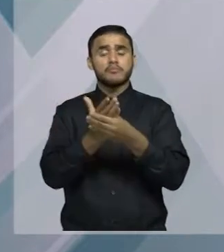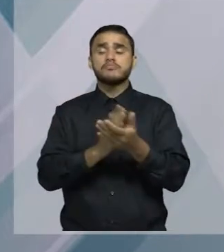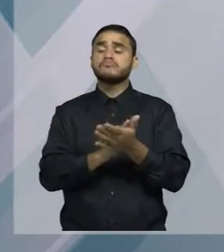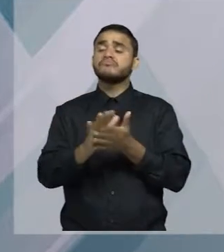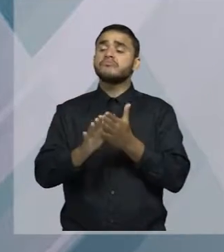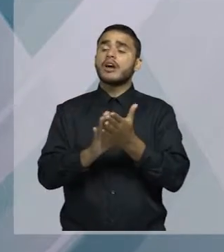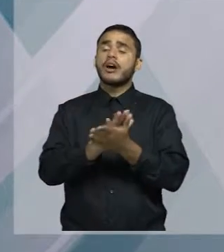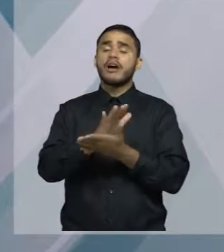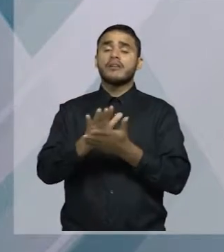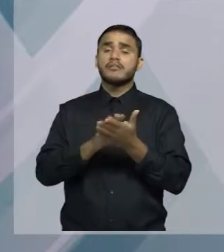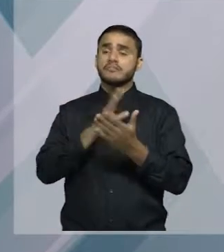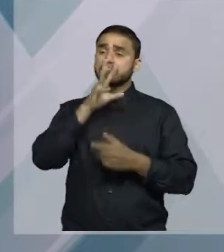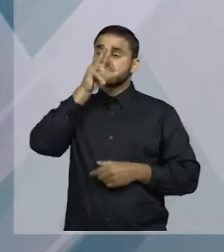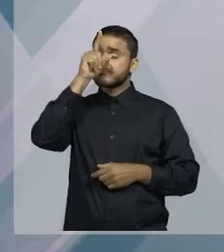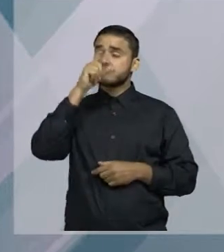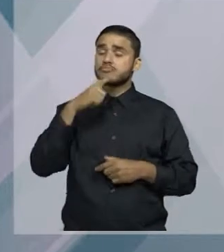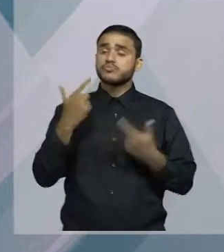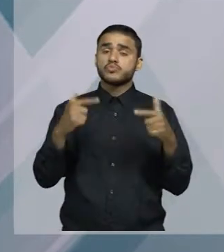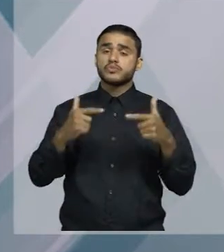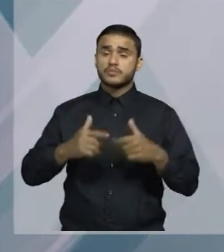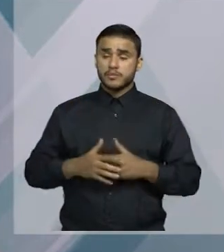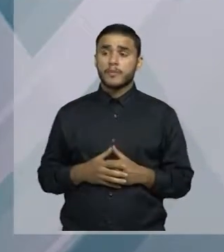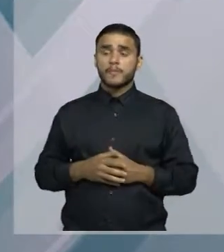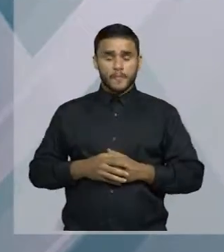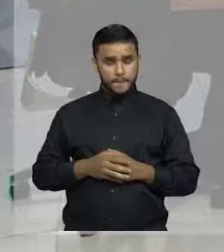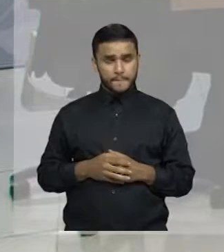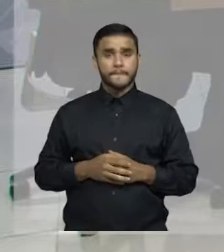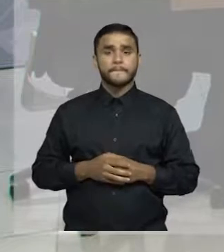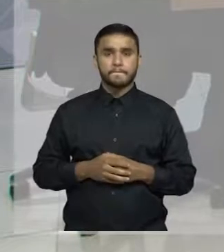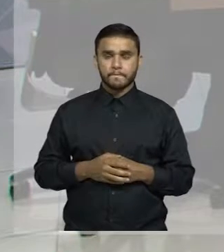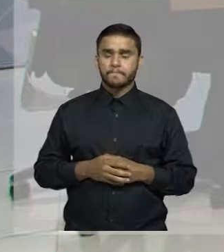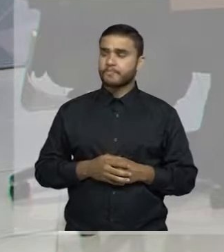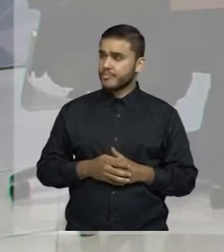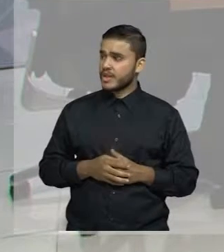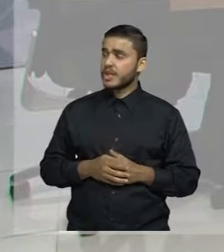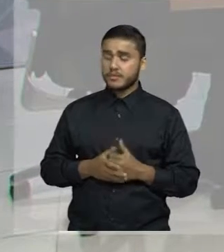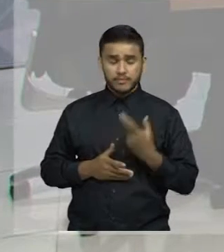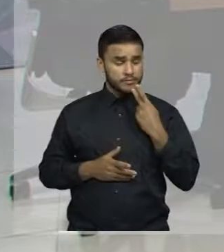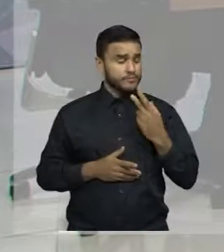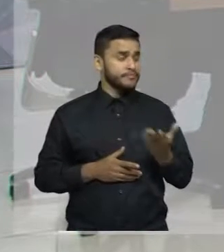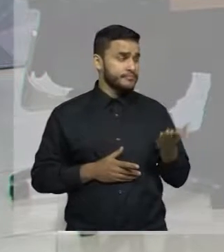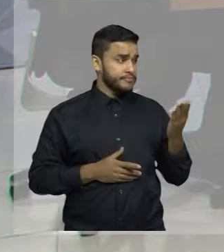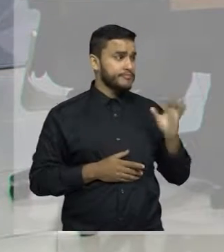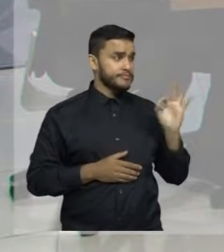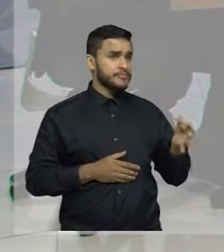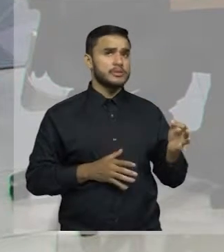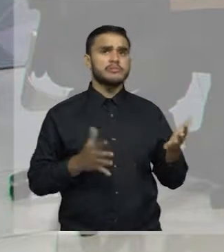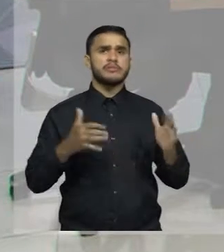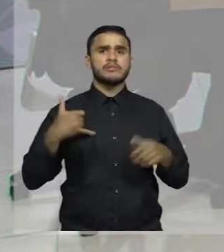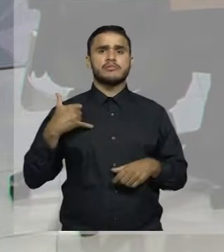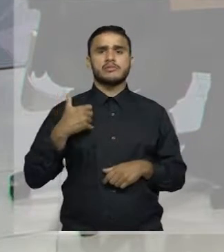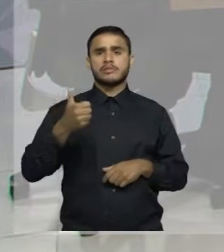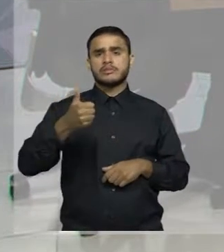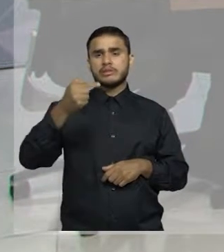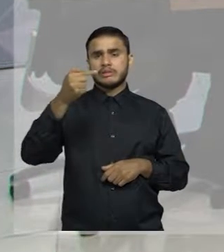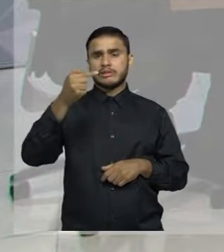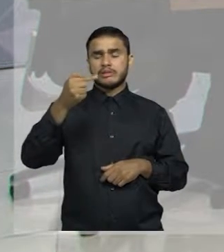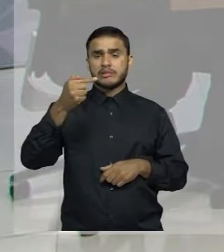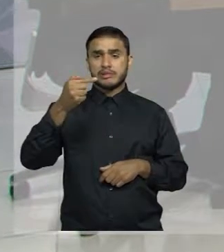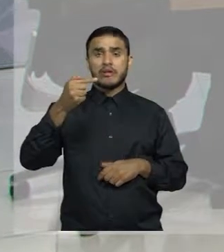então o cara faz achando que vai ficar na impunidade. Não, e coloca esses pseudo-menores, sujeito com 17